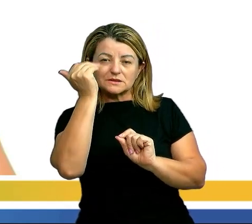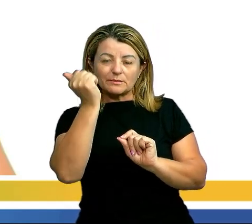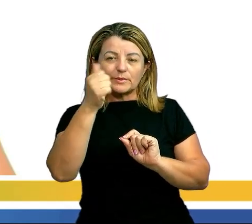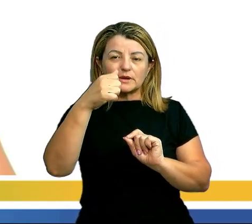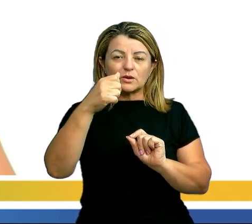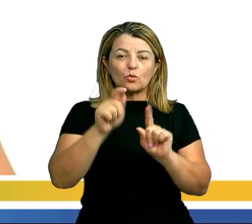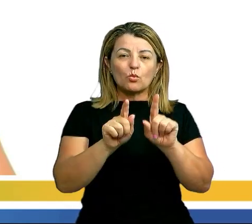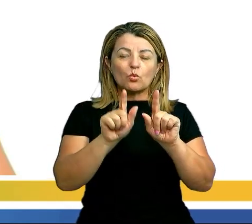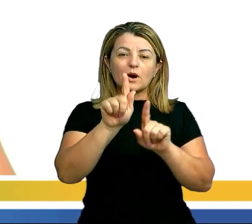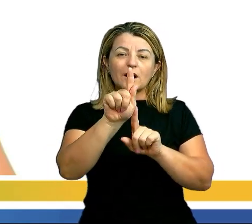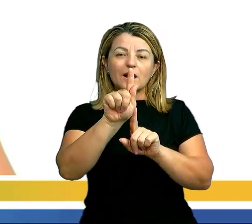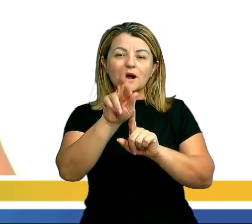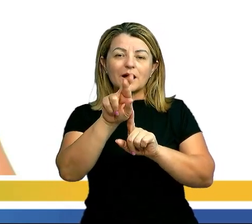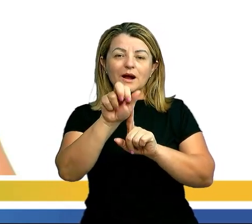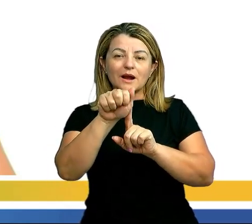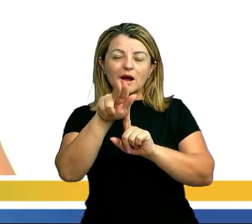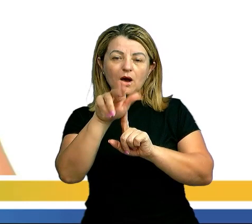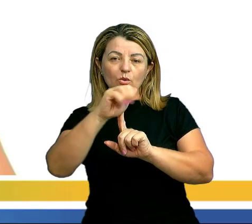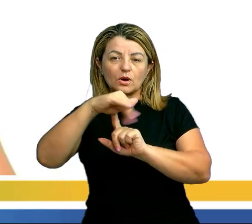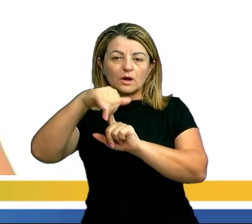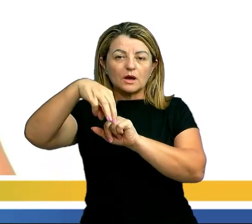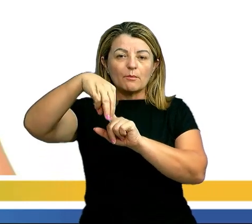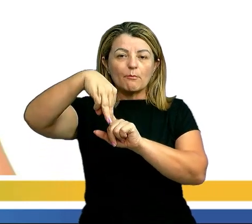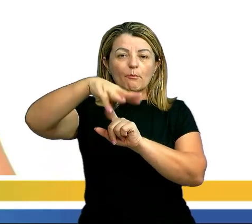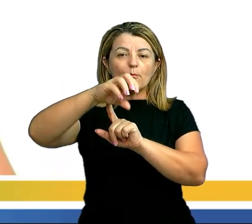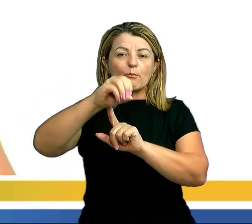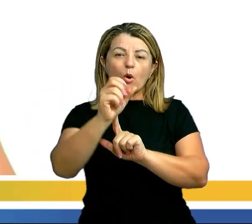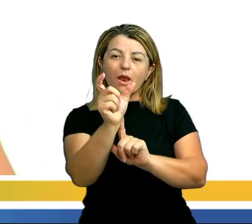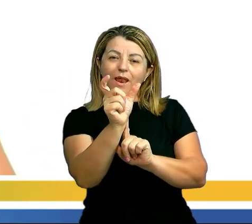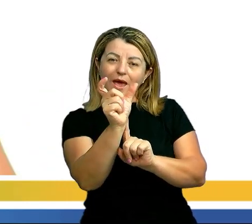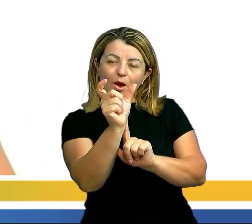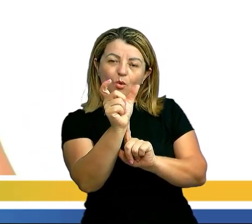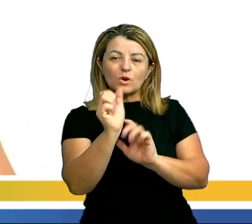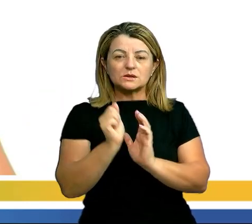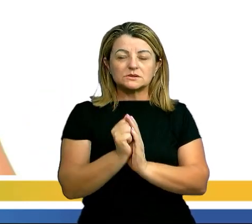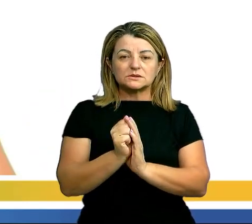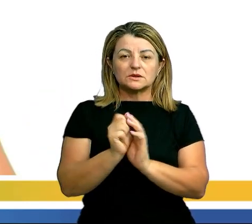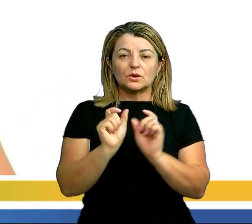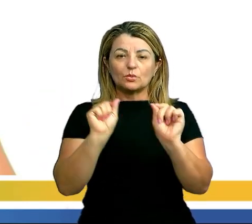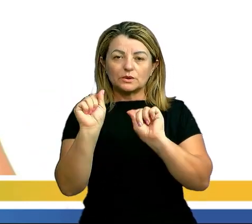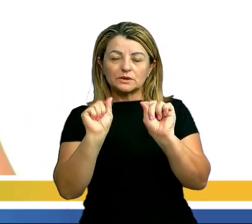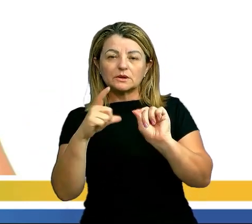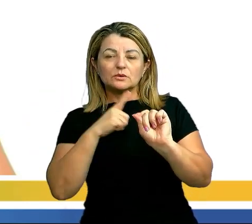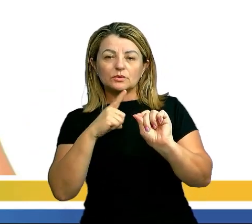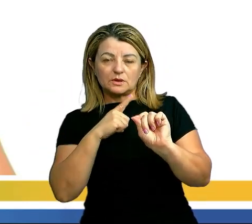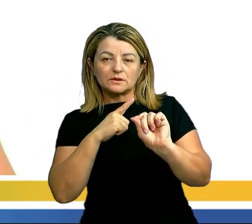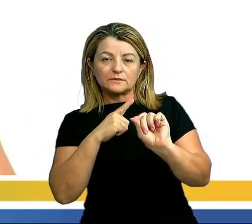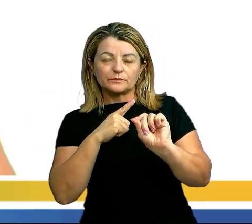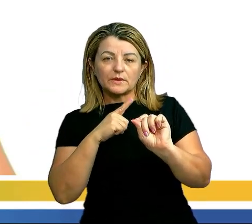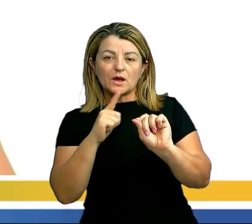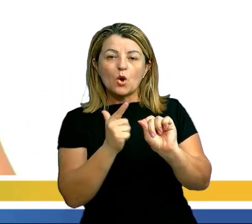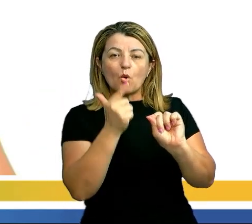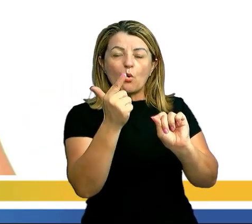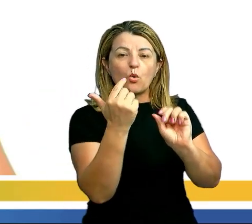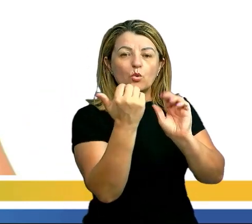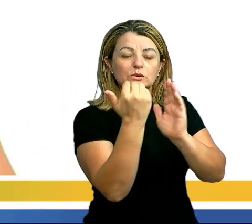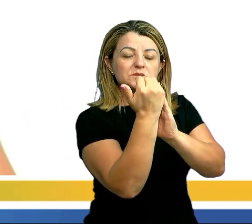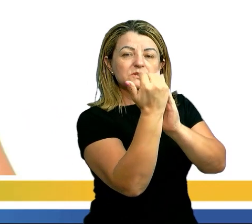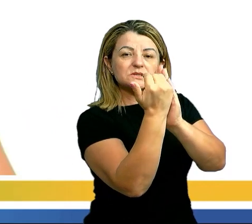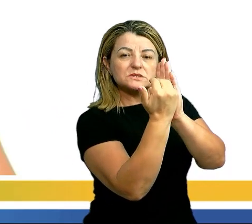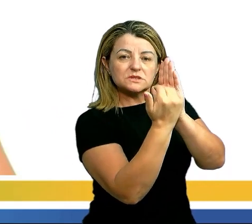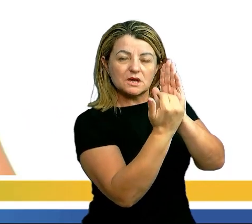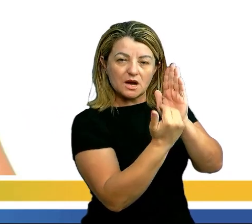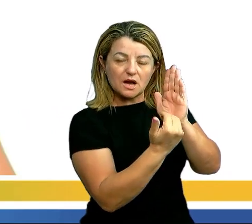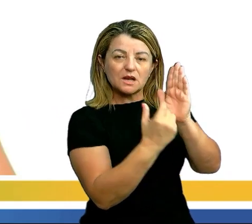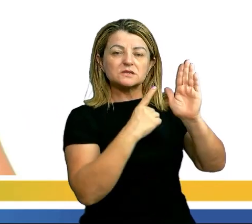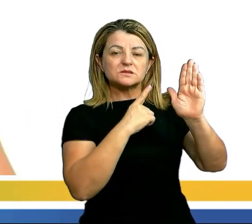que é estabelecida pelo Sistema Internacional de Unidades para Medida de Temperatura é o Kelvin. Outras escalas muito usadas